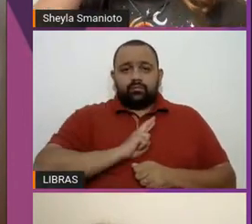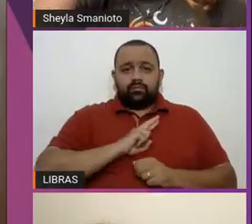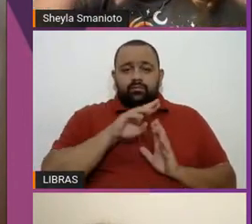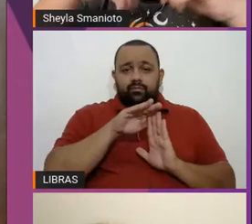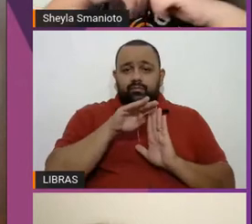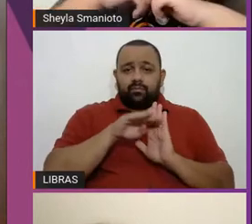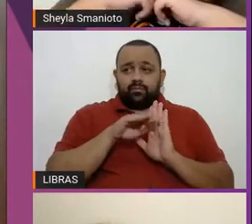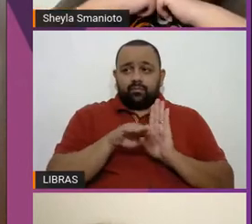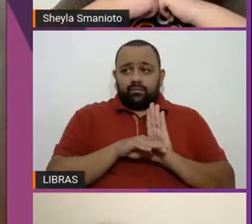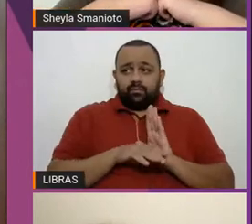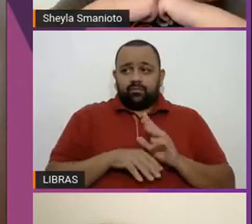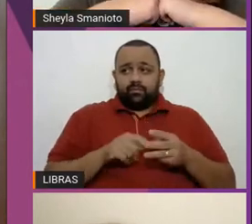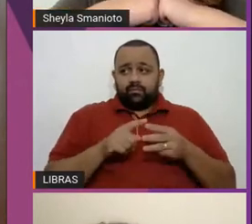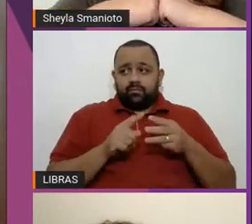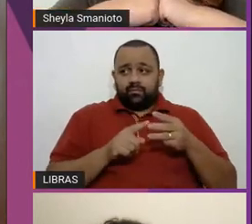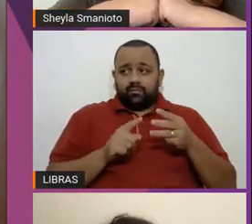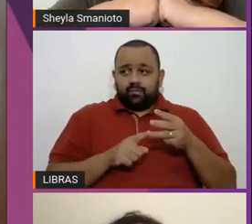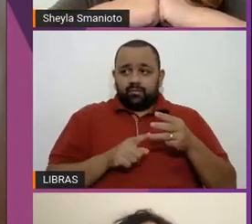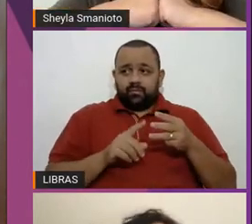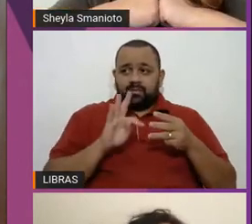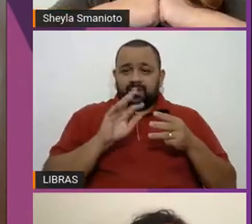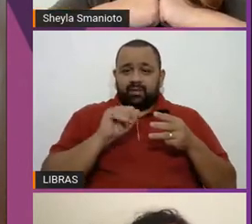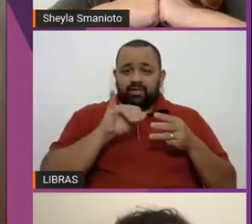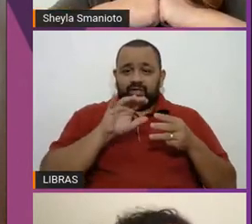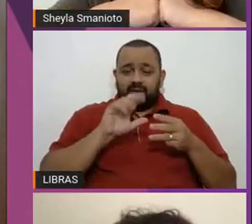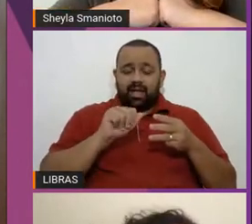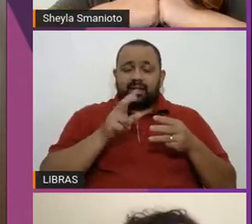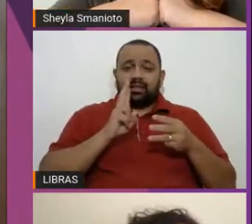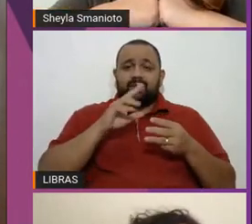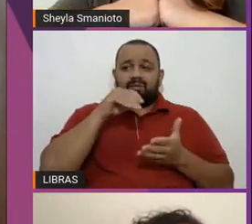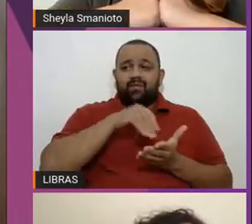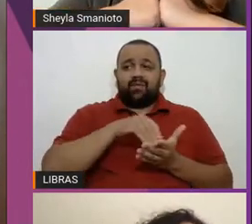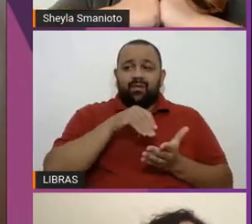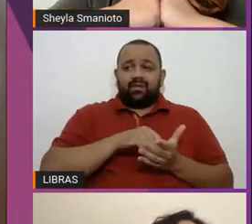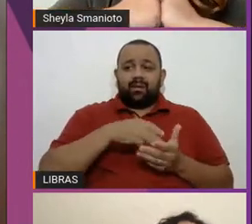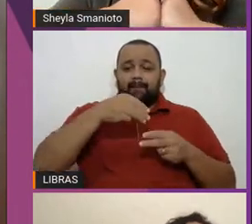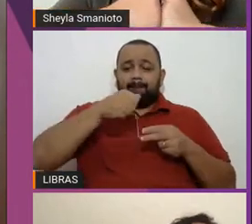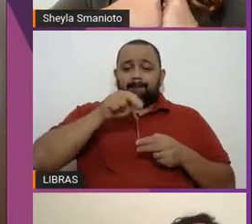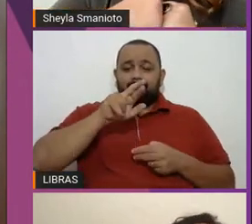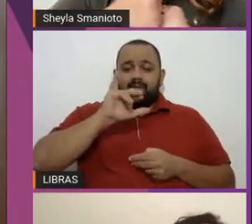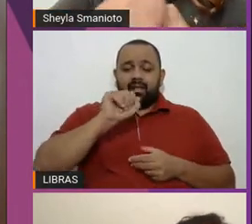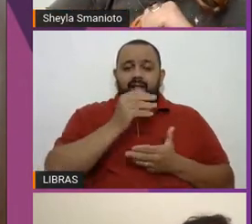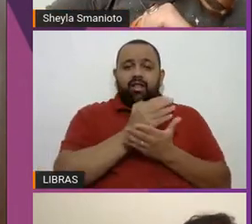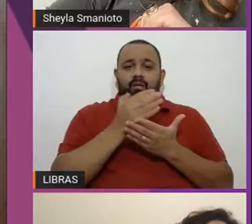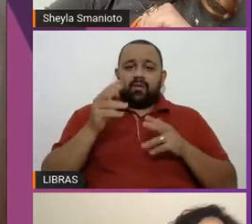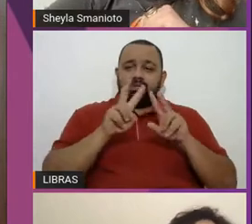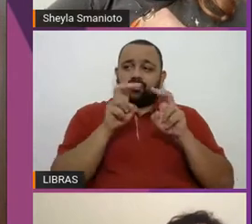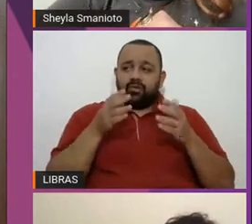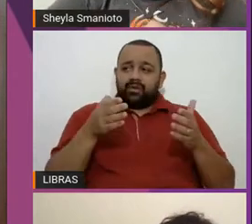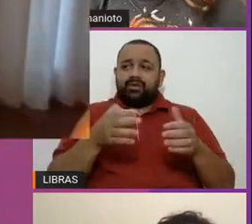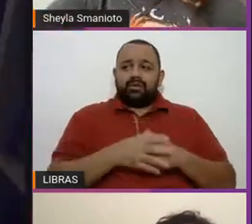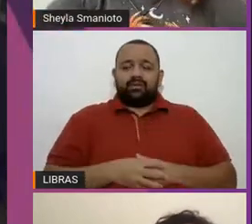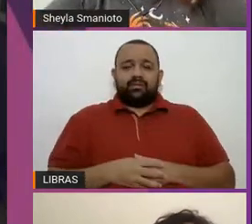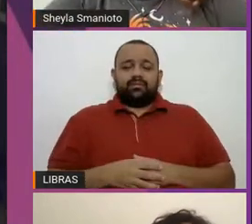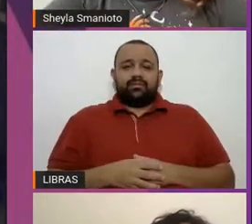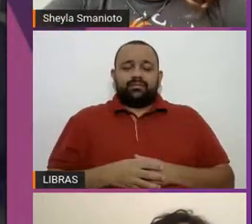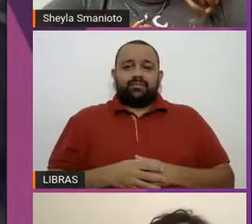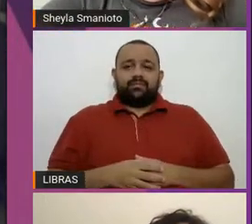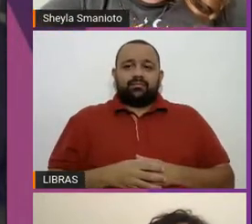ordem é a favela destacando a fica até o final da Maria José com a minha tá falando disso